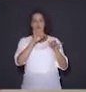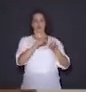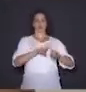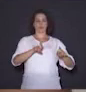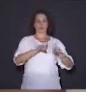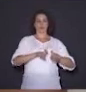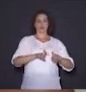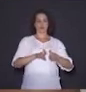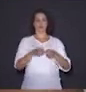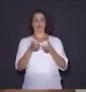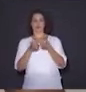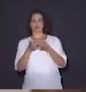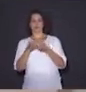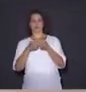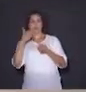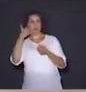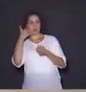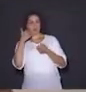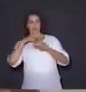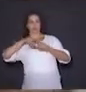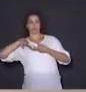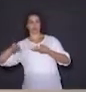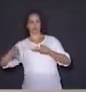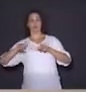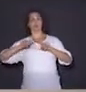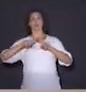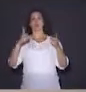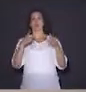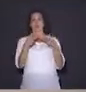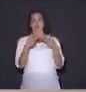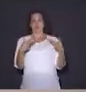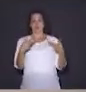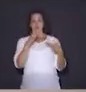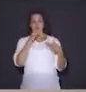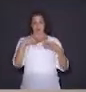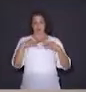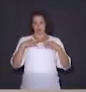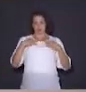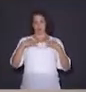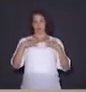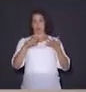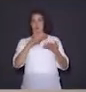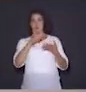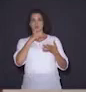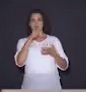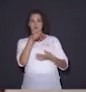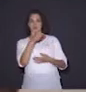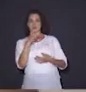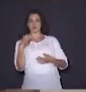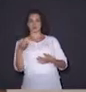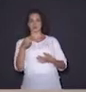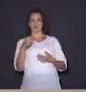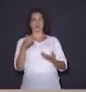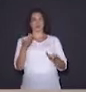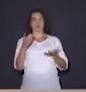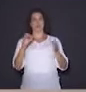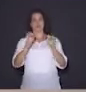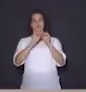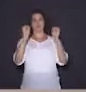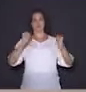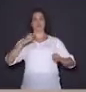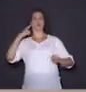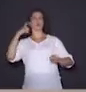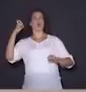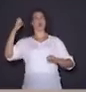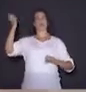celular etc mas que coisas né a sua roupa a sua geladeira sei lá o sistema de som e de luz